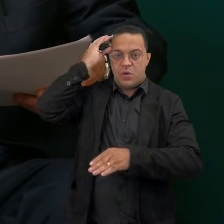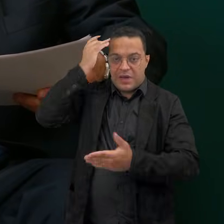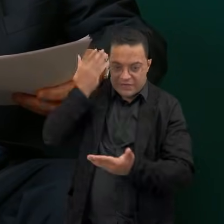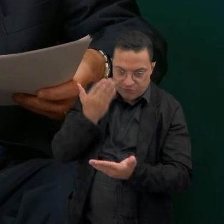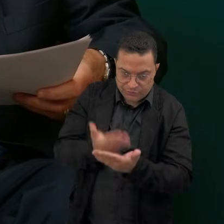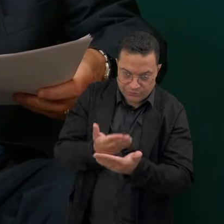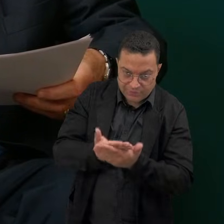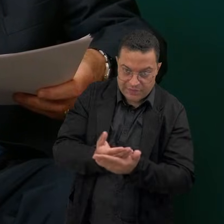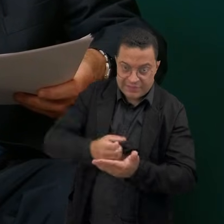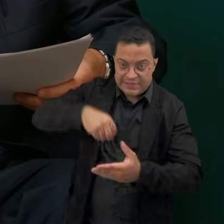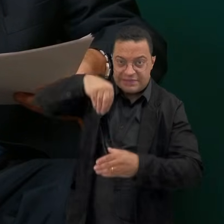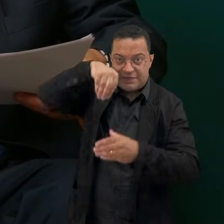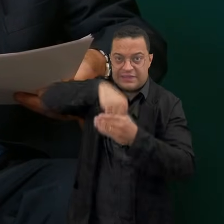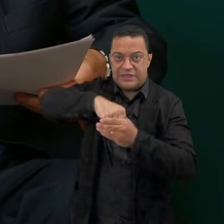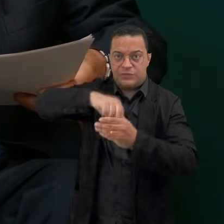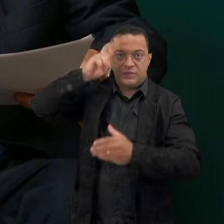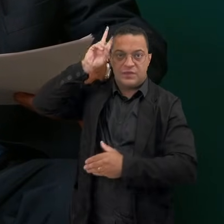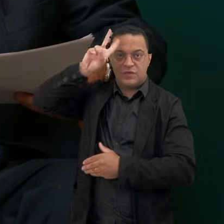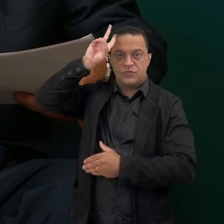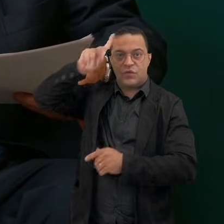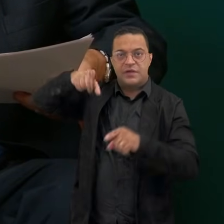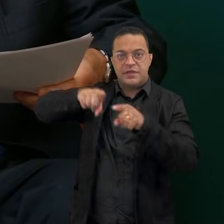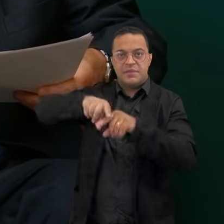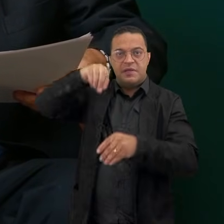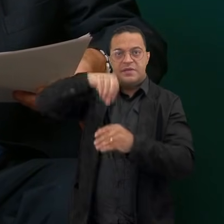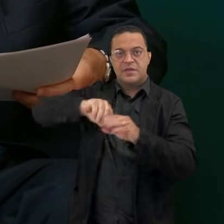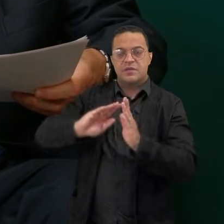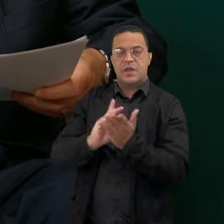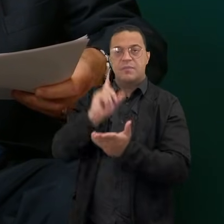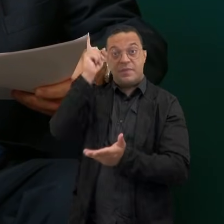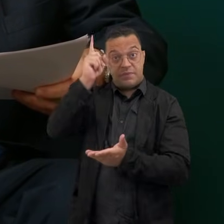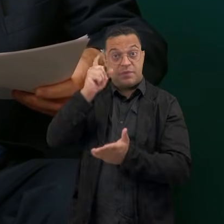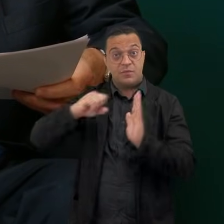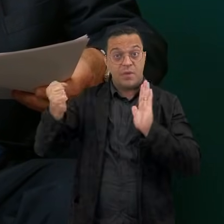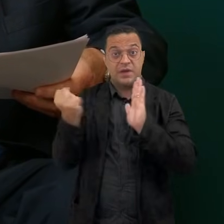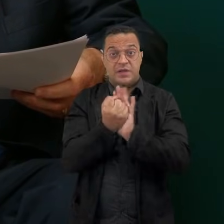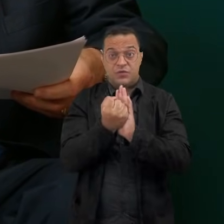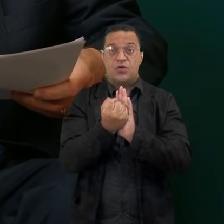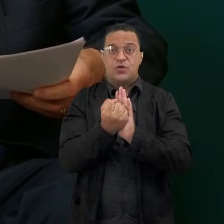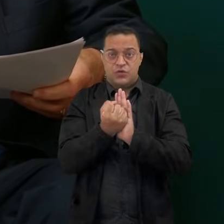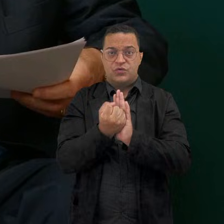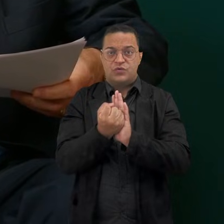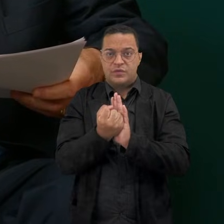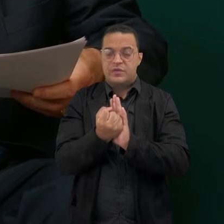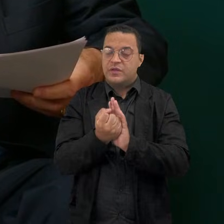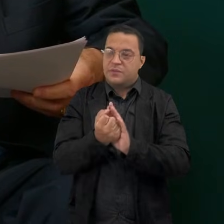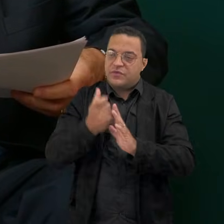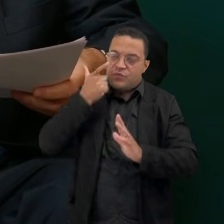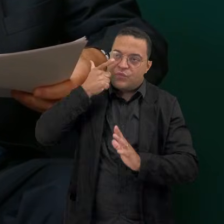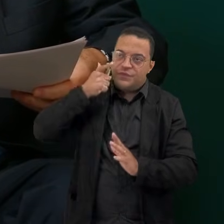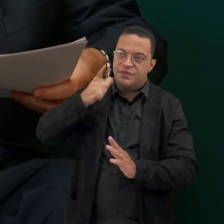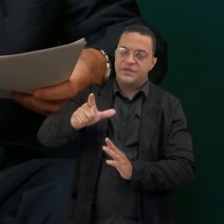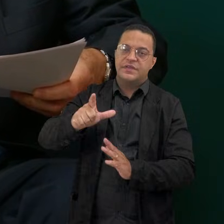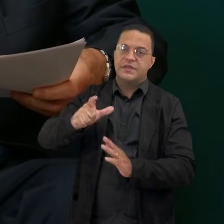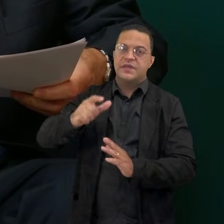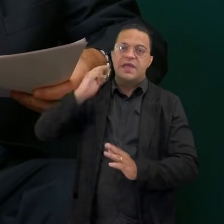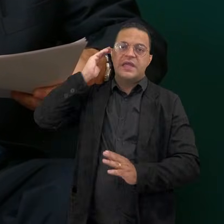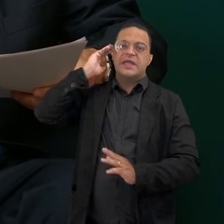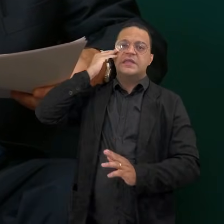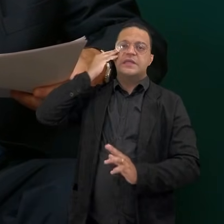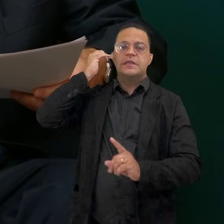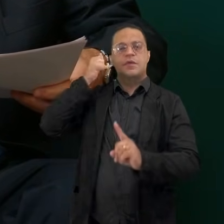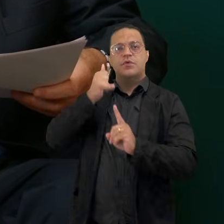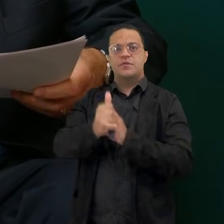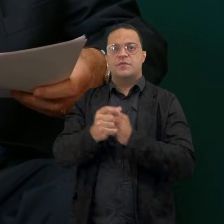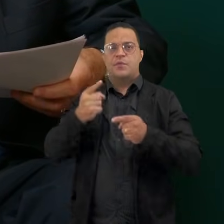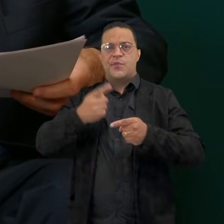registro histórico na palavra e, através dele, com a ajuda do Espírito Santo, nós entendemos o profético. Amém. Porque a igreja